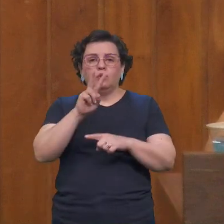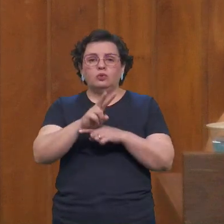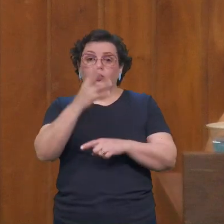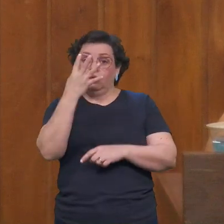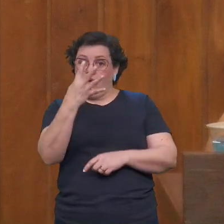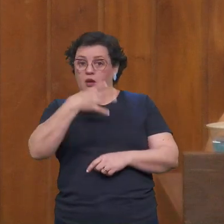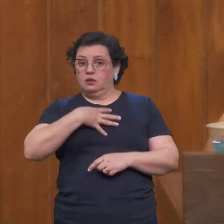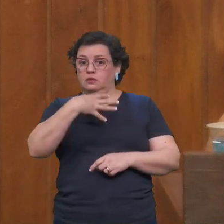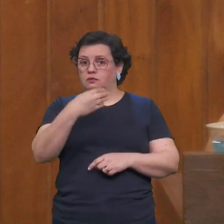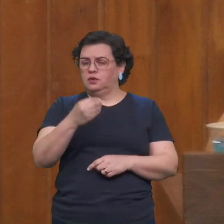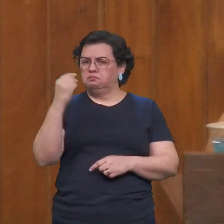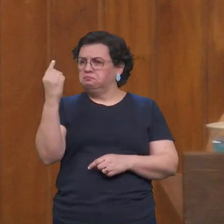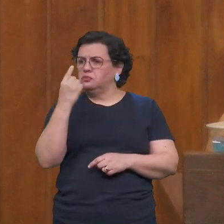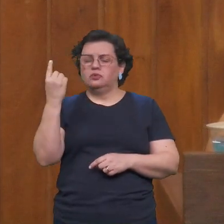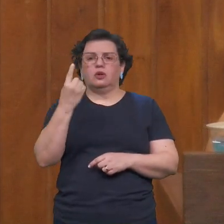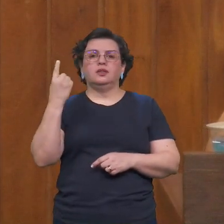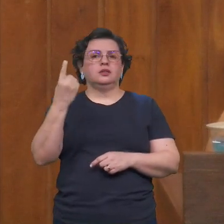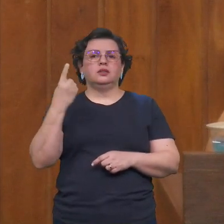sozinha.